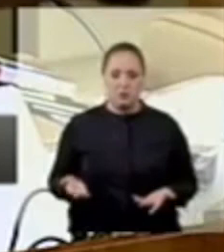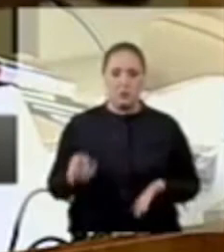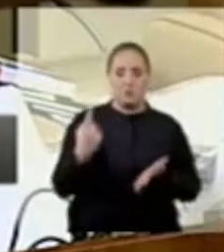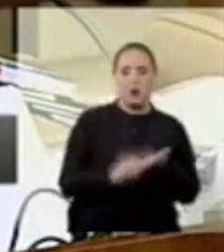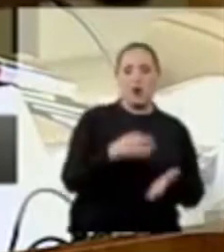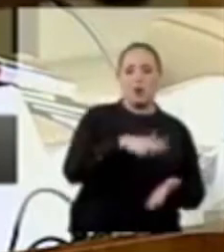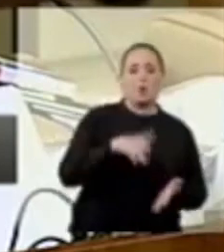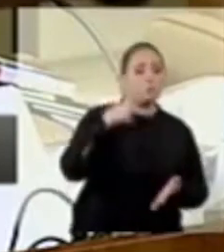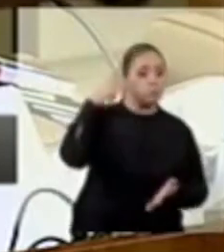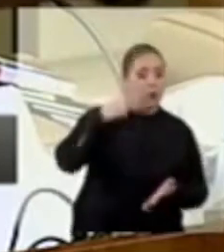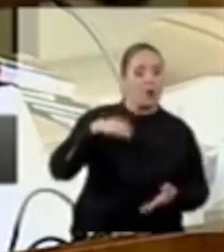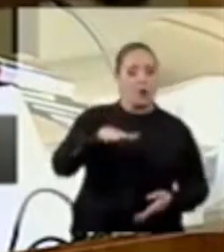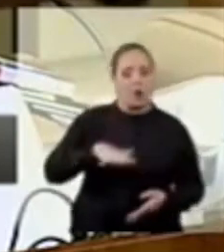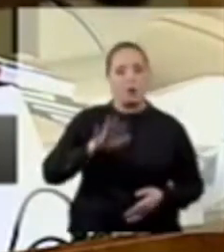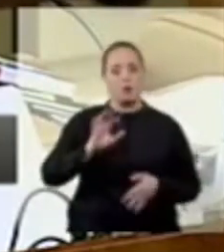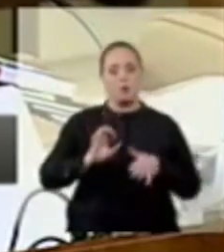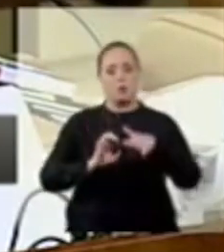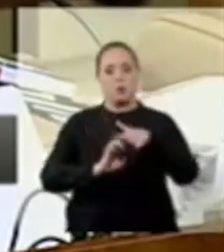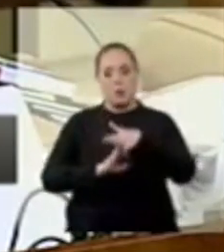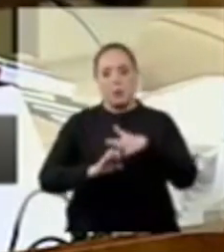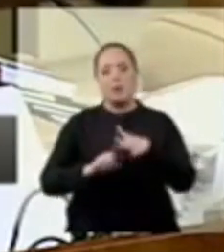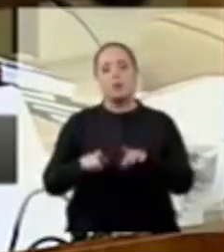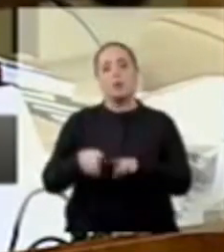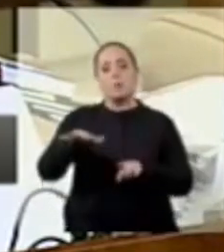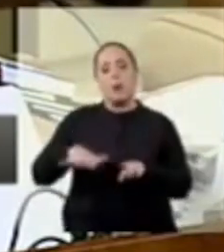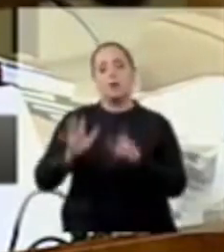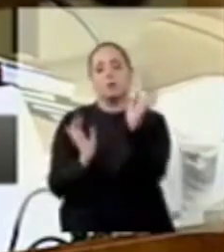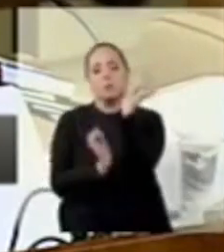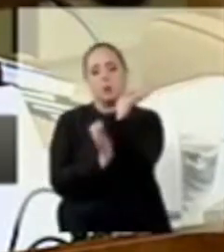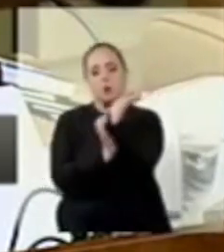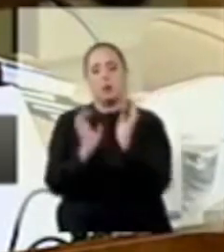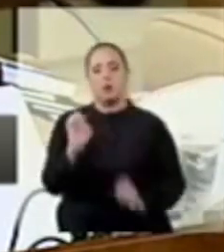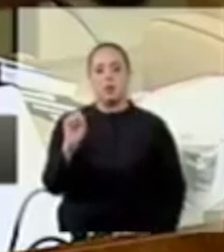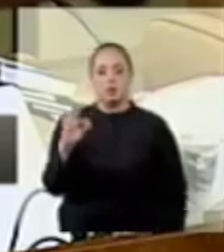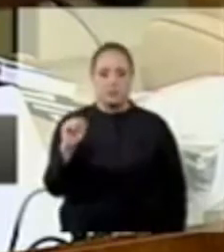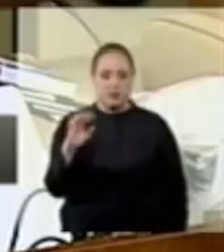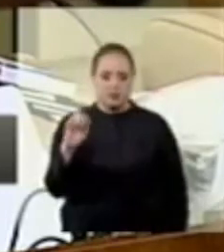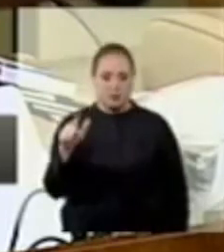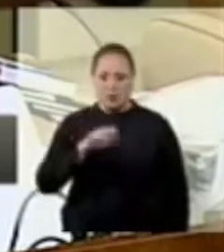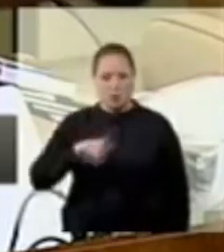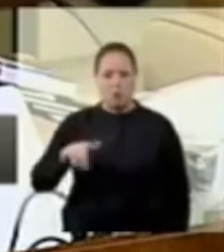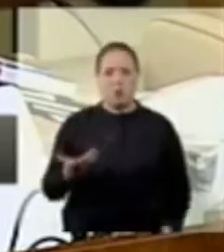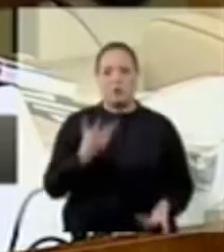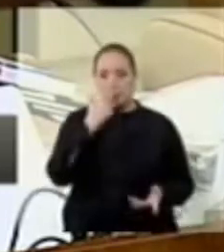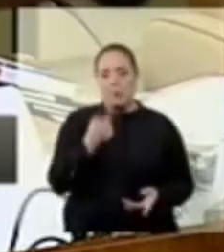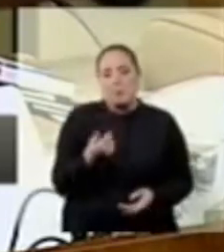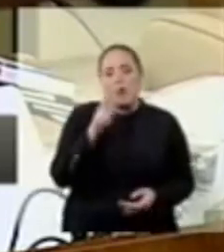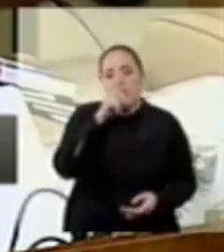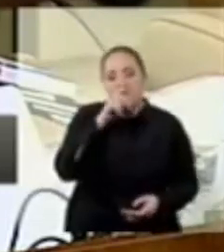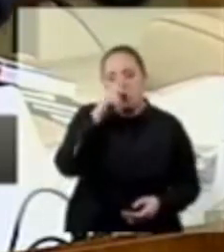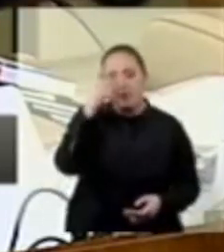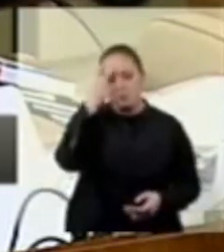classe política parte da classe empresarial e parte da burocracia estatal não foram pequenas falhas individuais